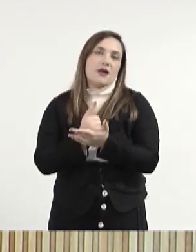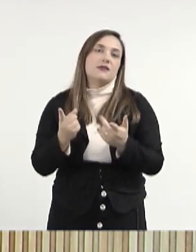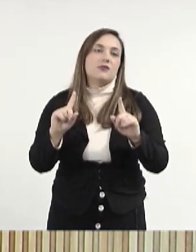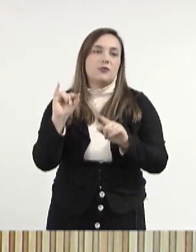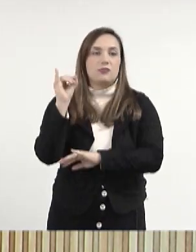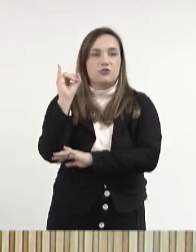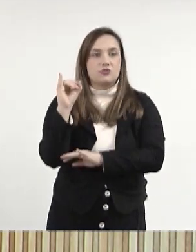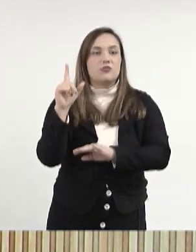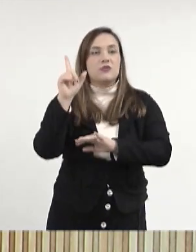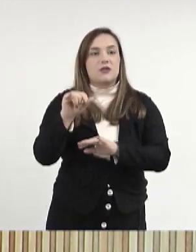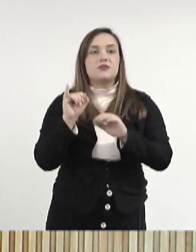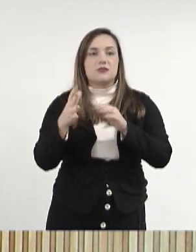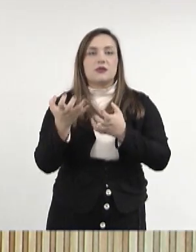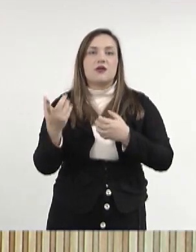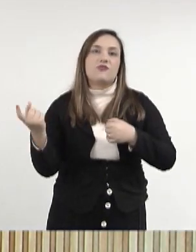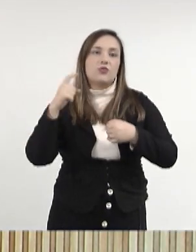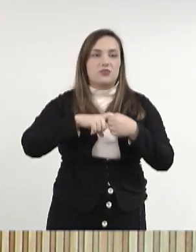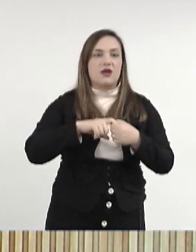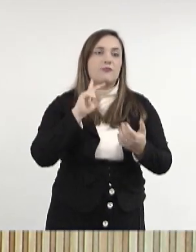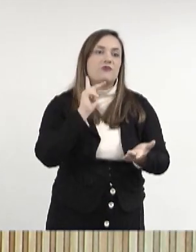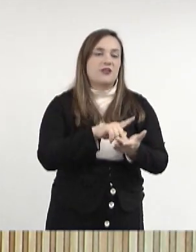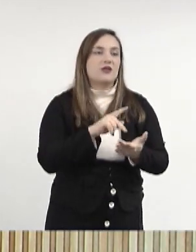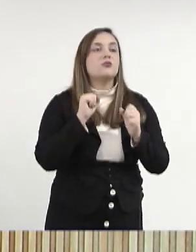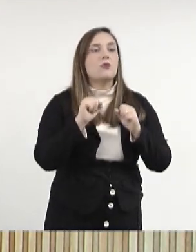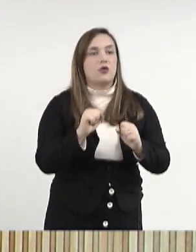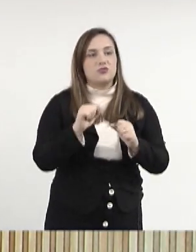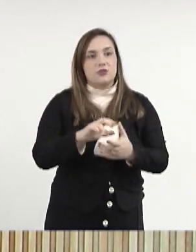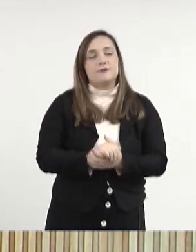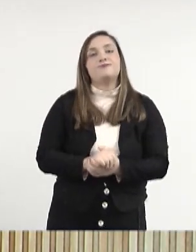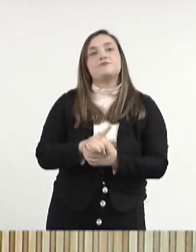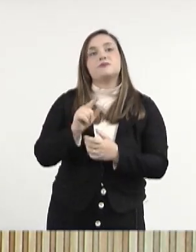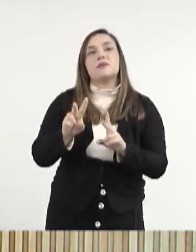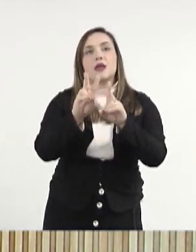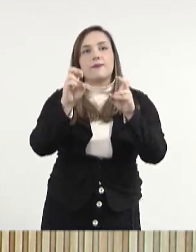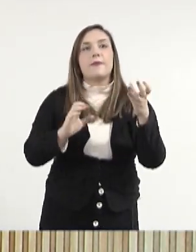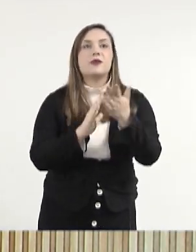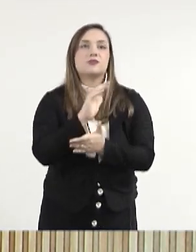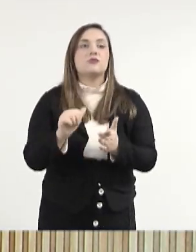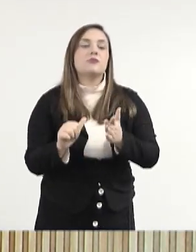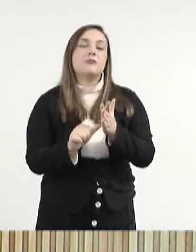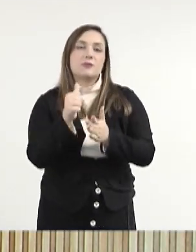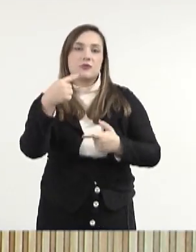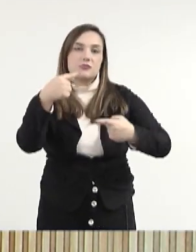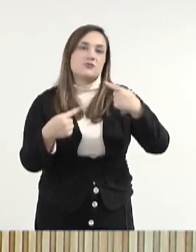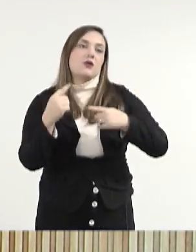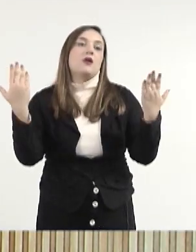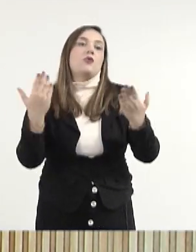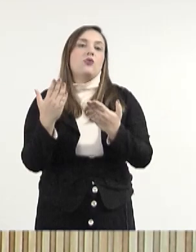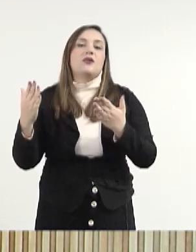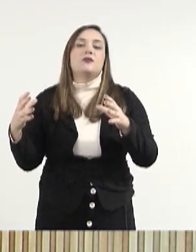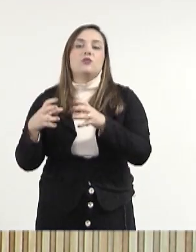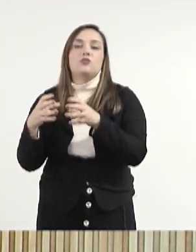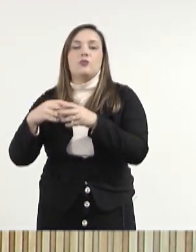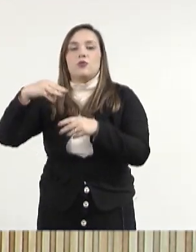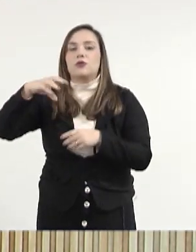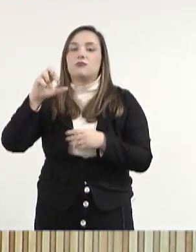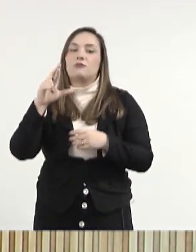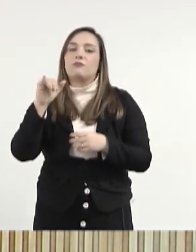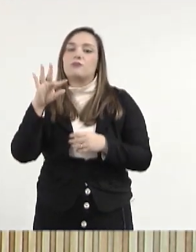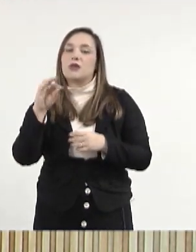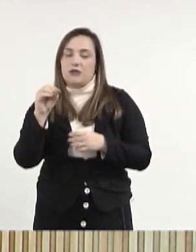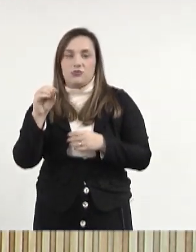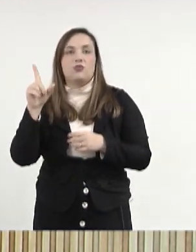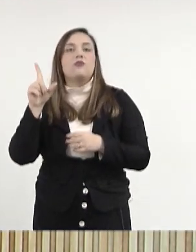desejarem, voltar para o formato original. Matéria aprovada em primeira discussão segue para análise das comissões de mérito aqui da